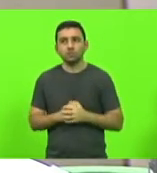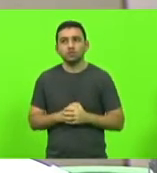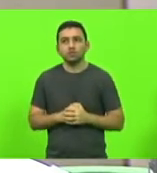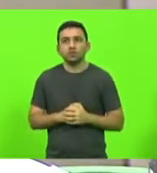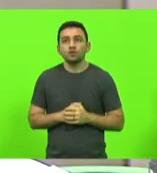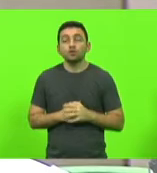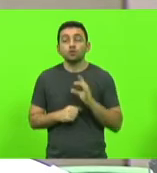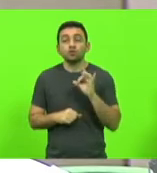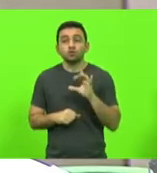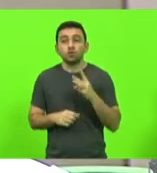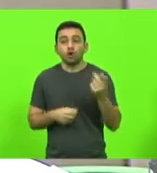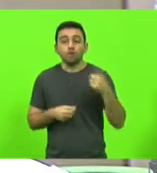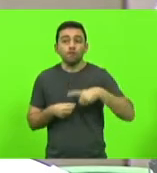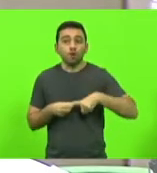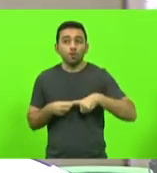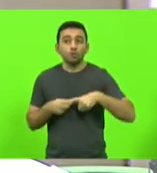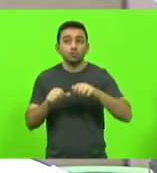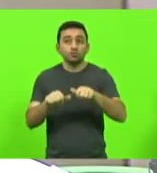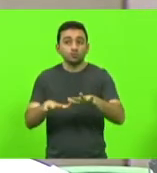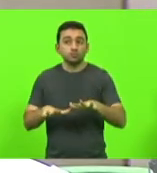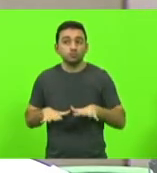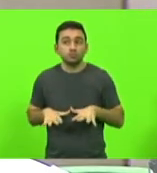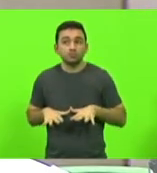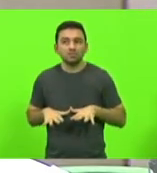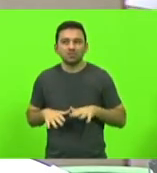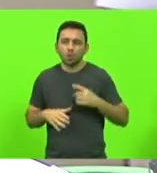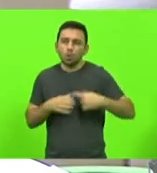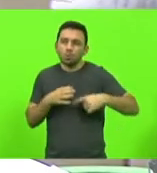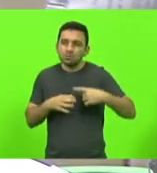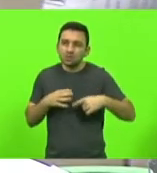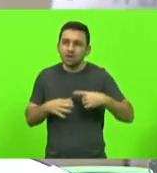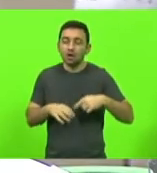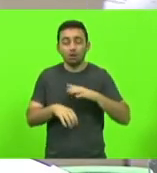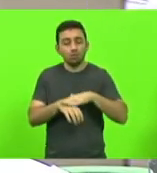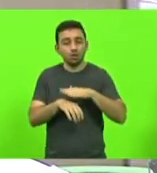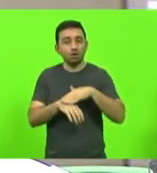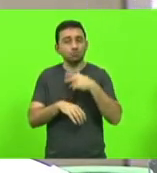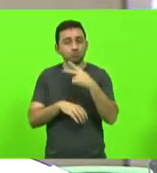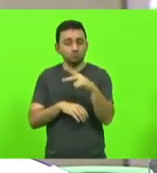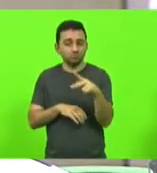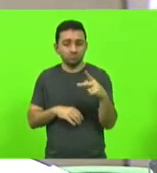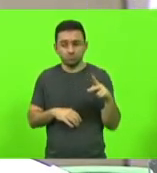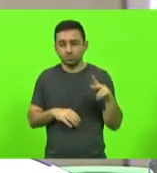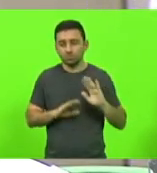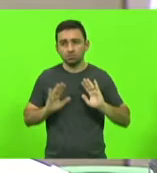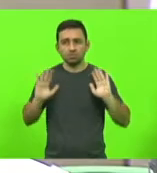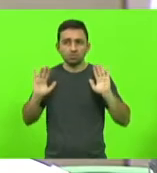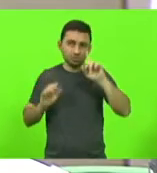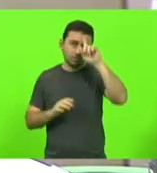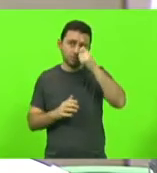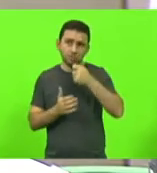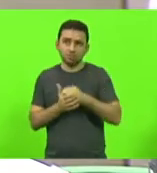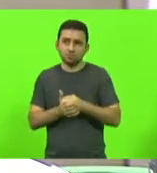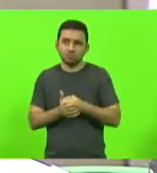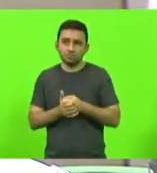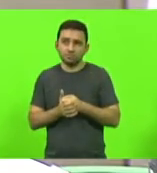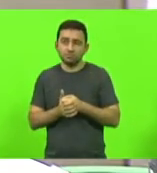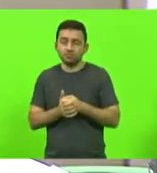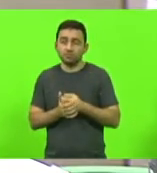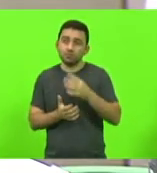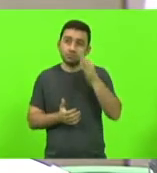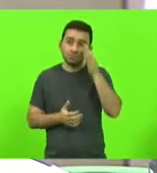tratando somente o retorno a plenário. As questões comissões, cada comissão irá definir a forma de trabalho, se presencial ou